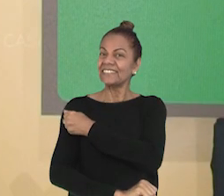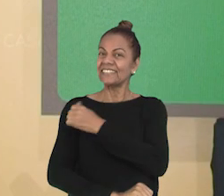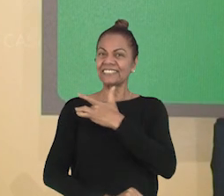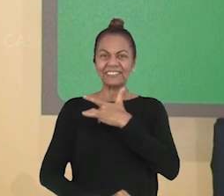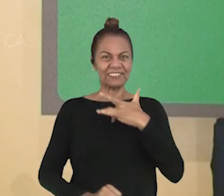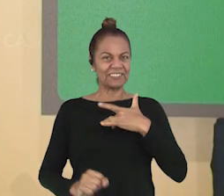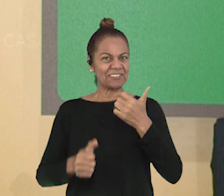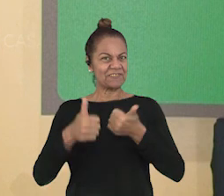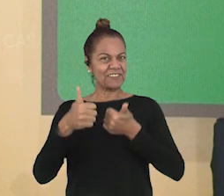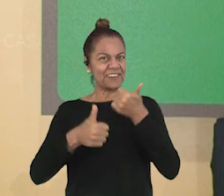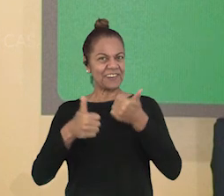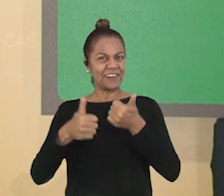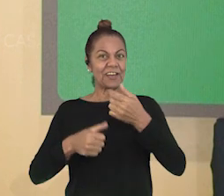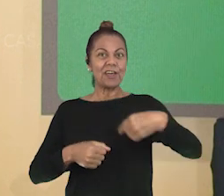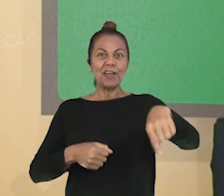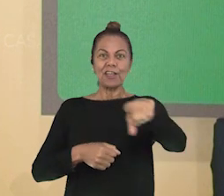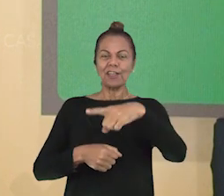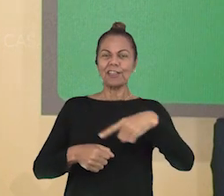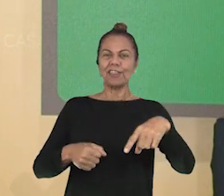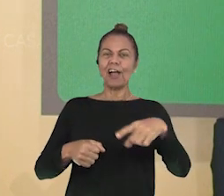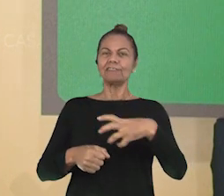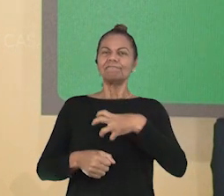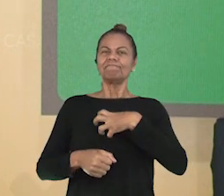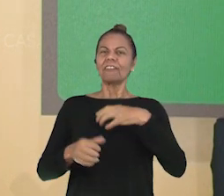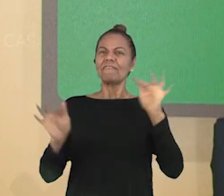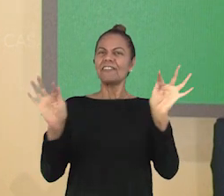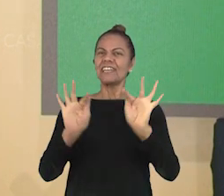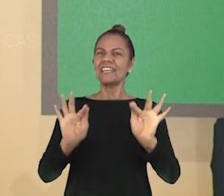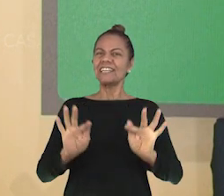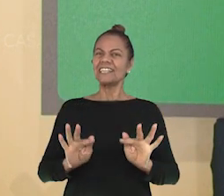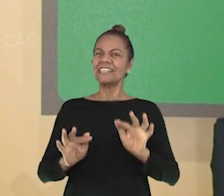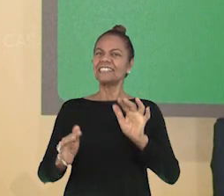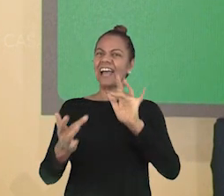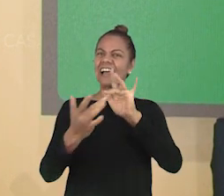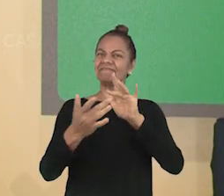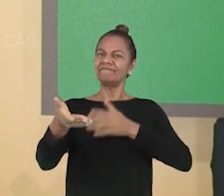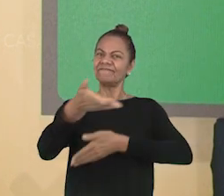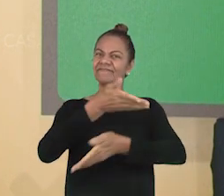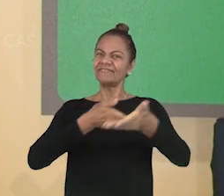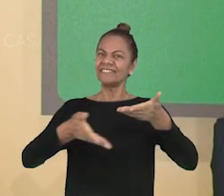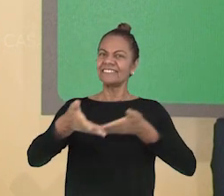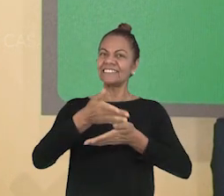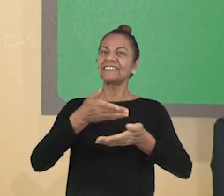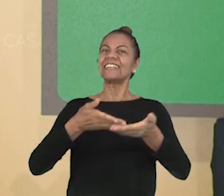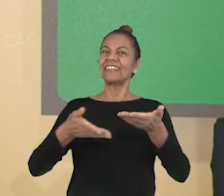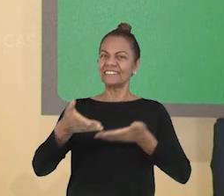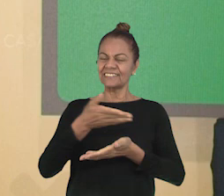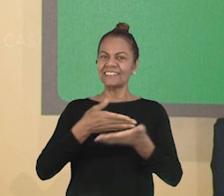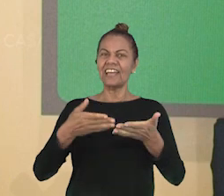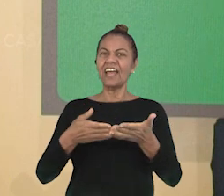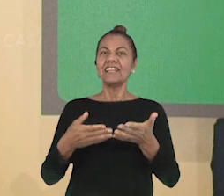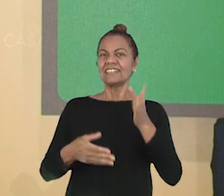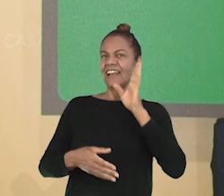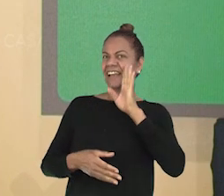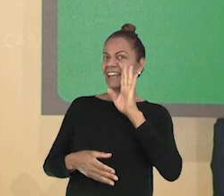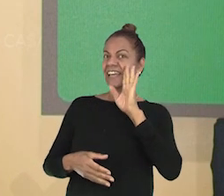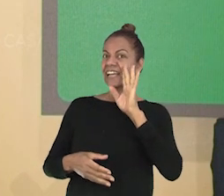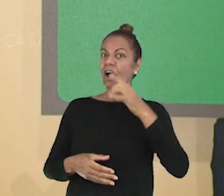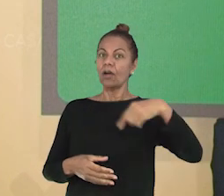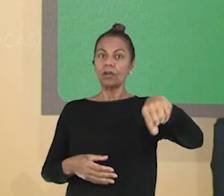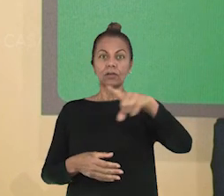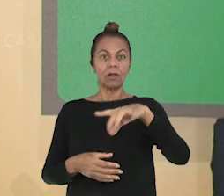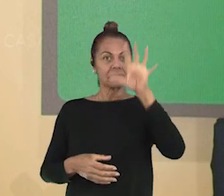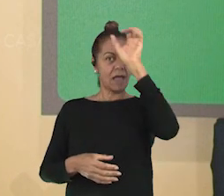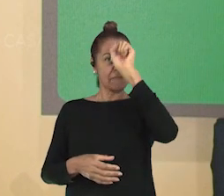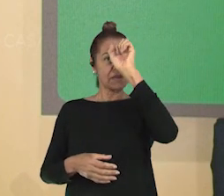Piauienses, como vocês estão? Estamos muito felizes em estar conectados com vocês através da TV. Será muito